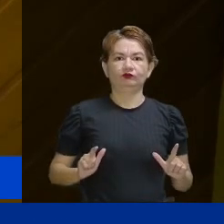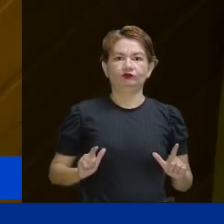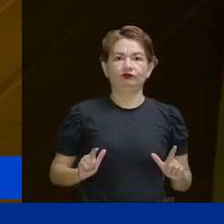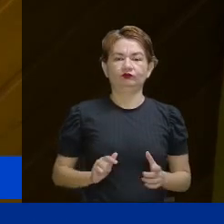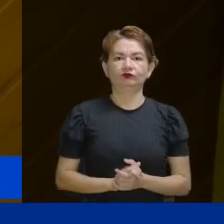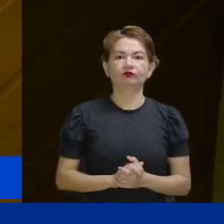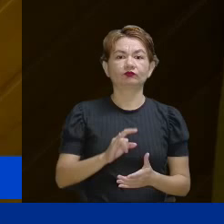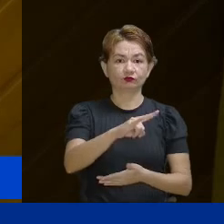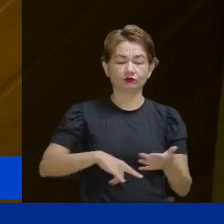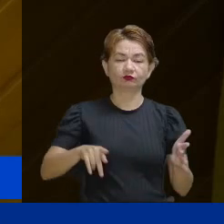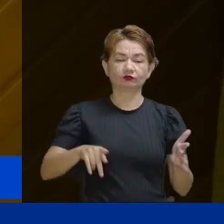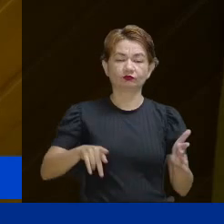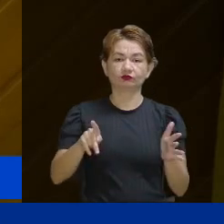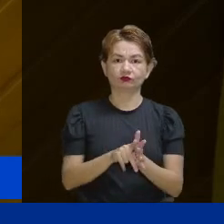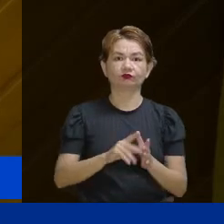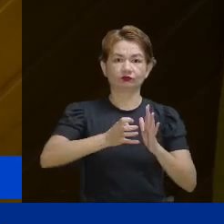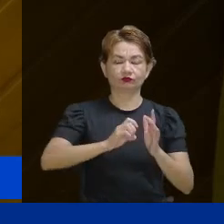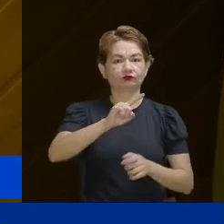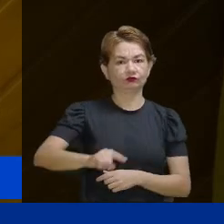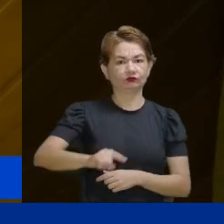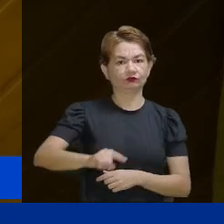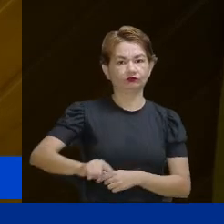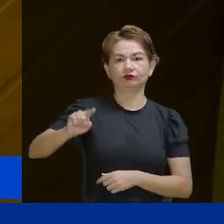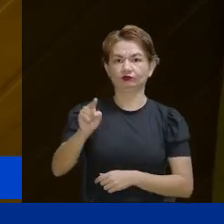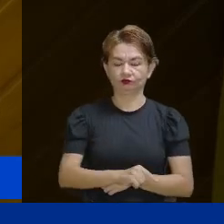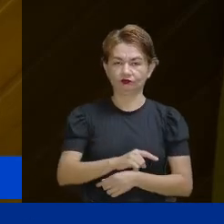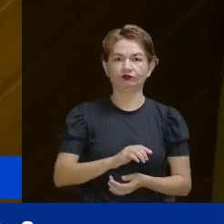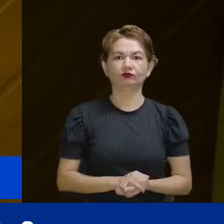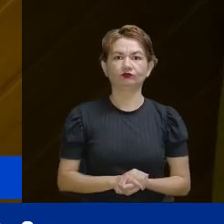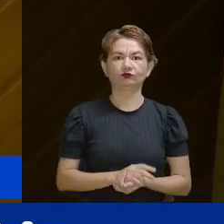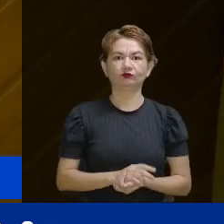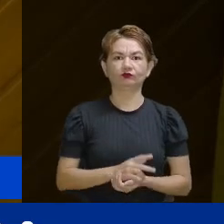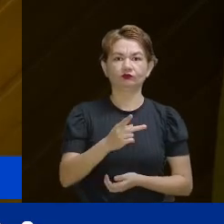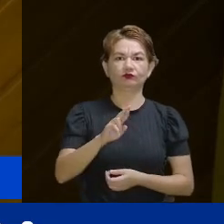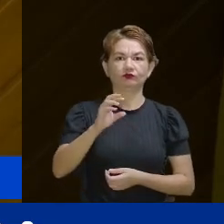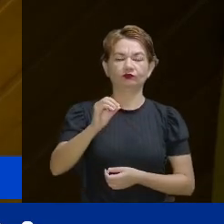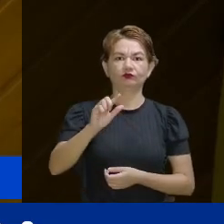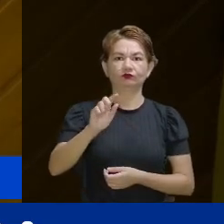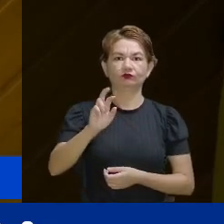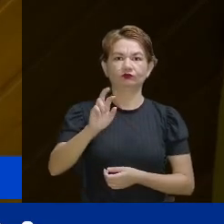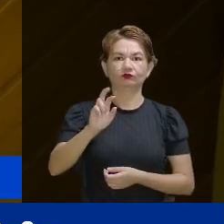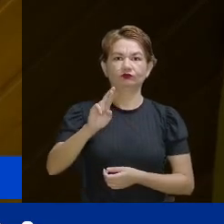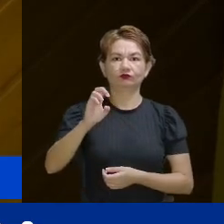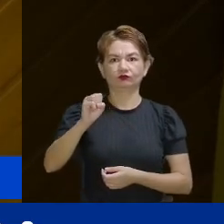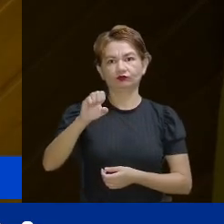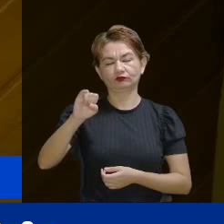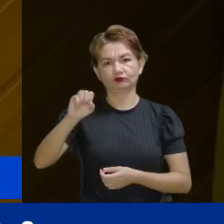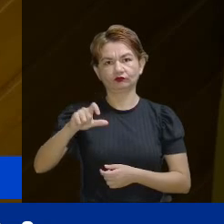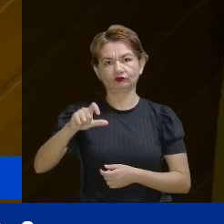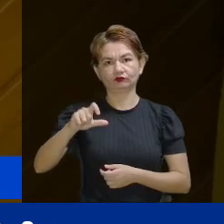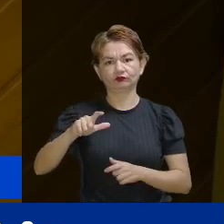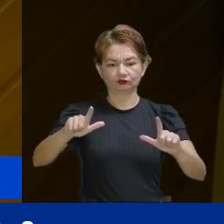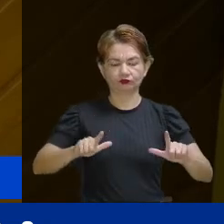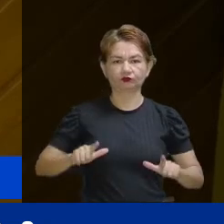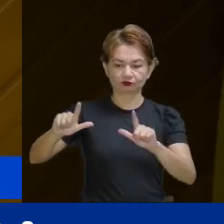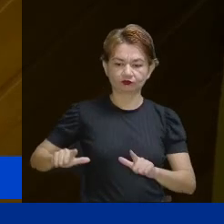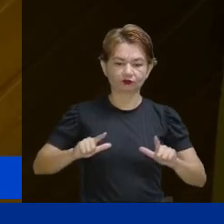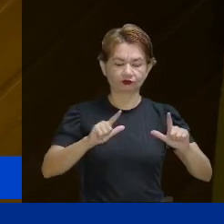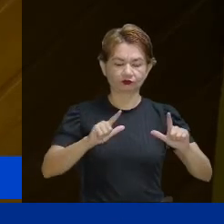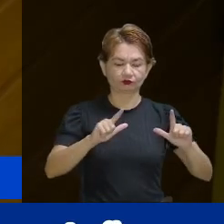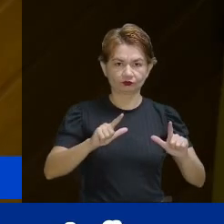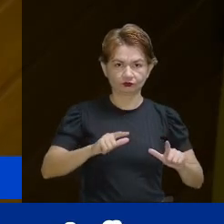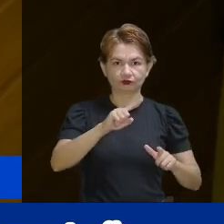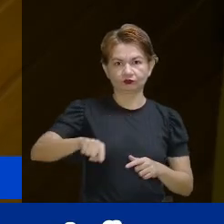de atos partidários do Partido Progressistas, PPAP, e os diplomas dos candidatos a ele